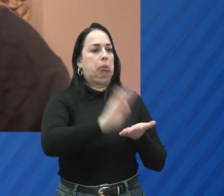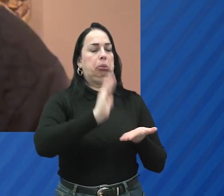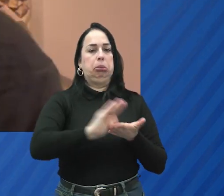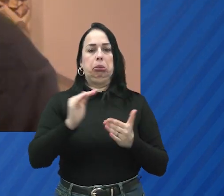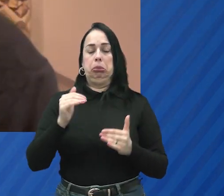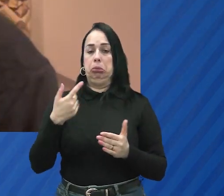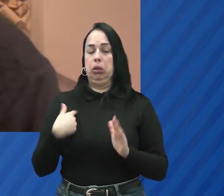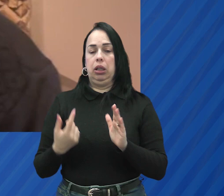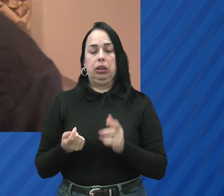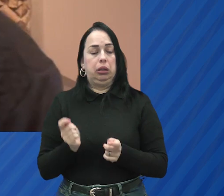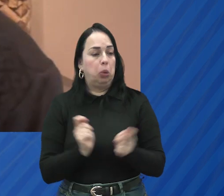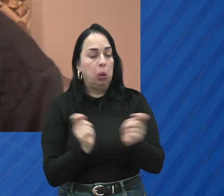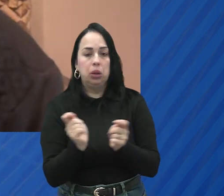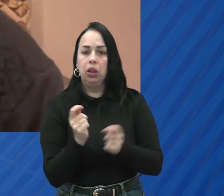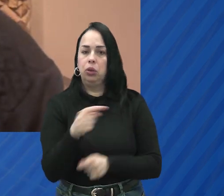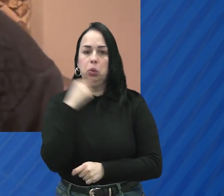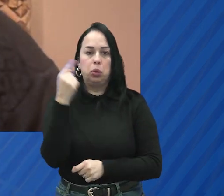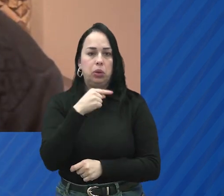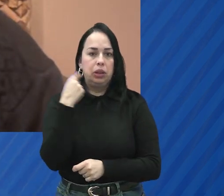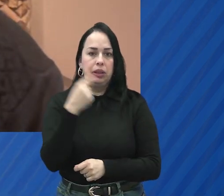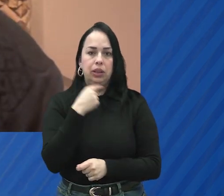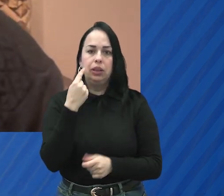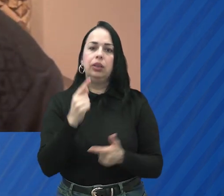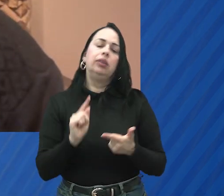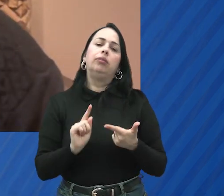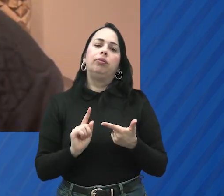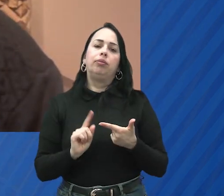descontrole financeiro, a ter um descontrole